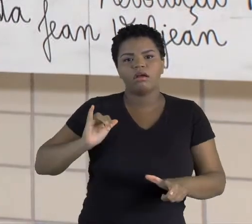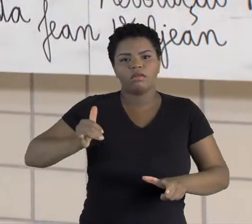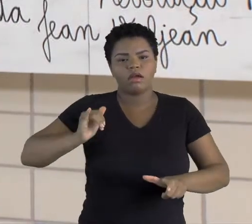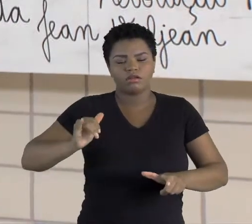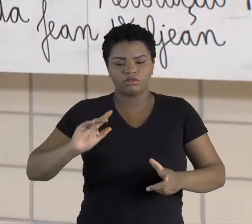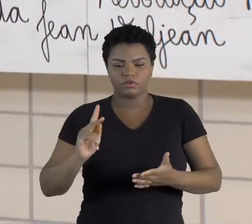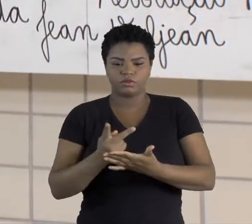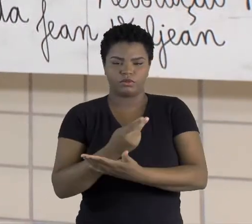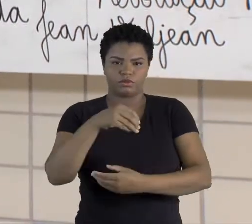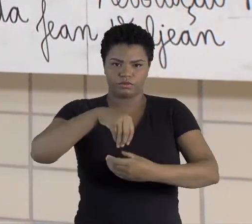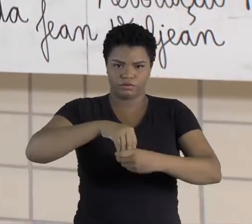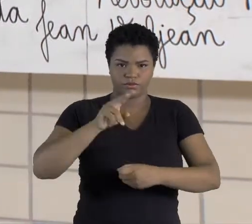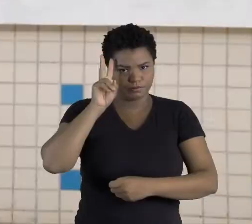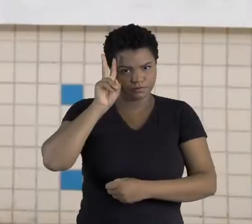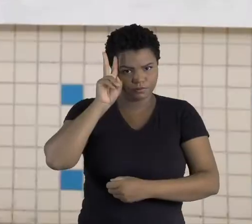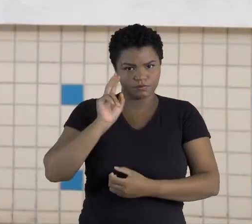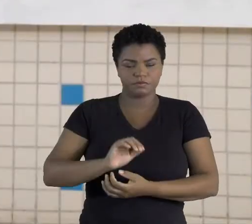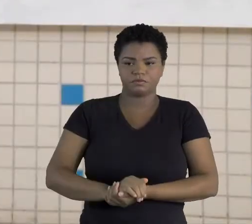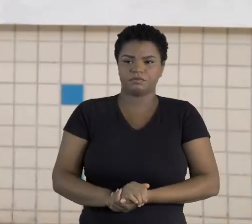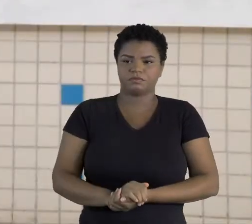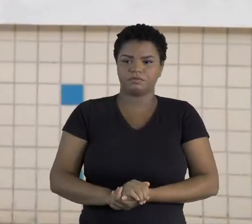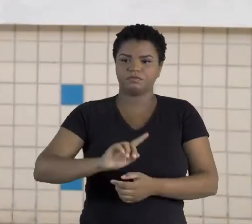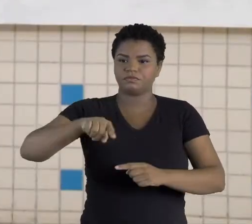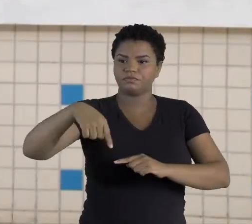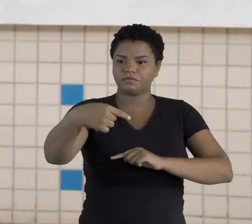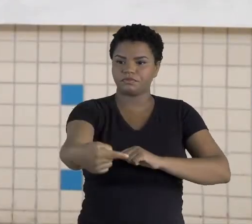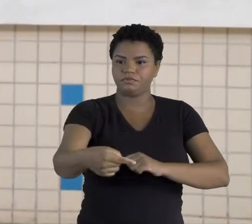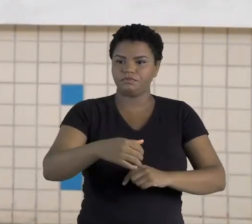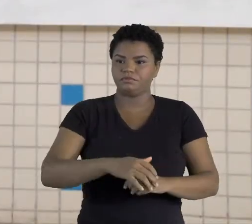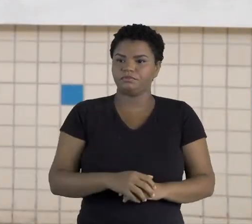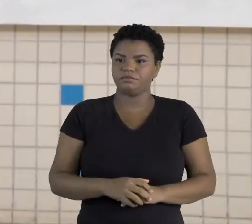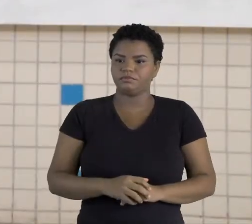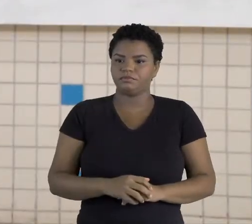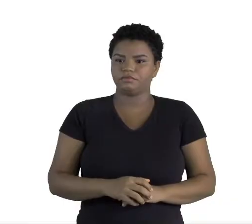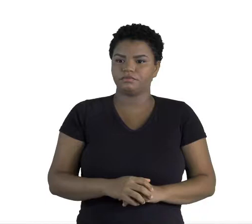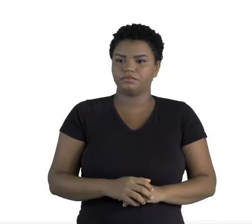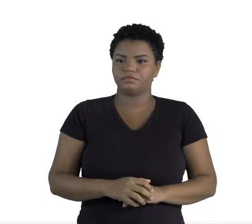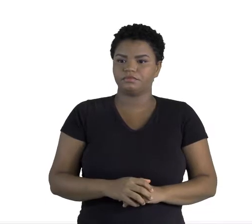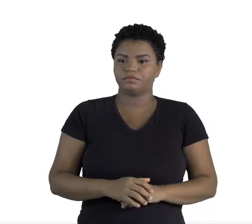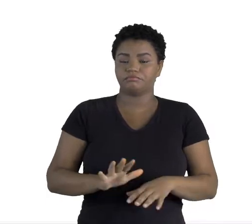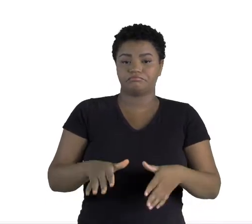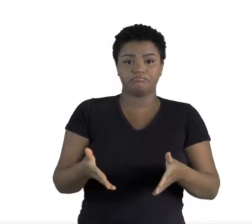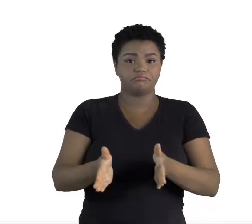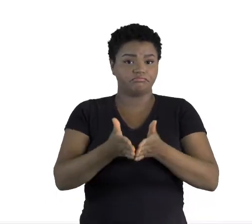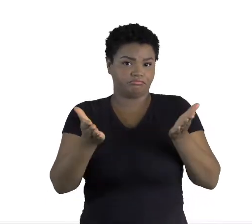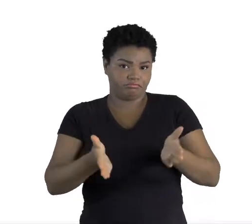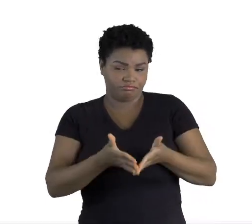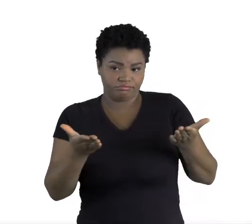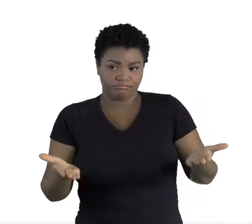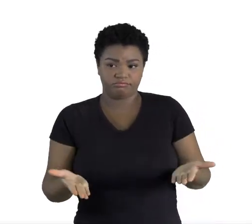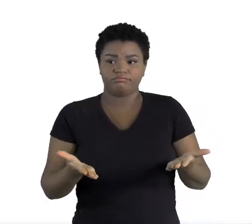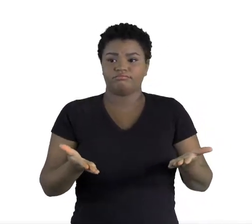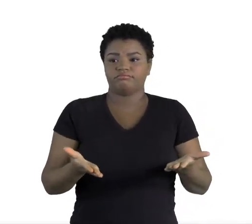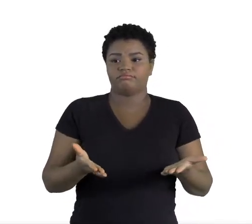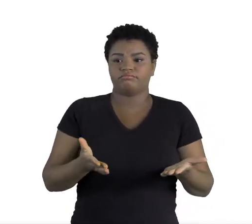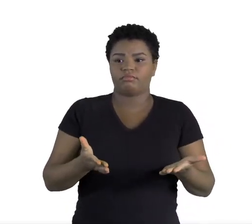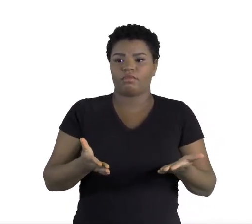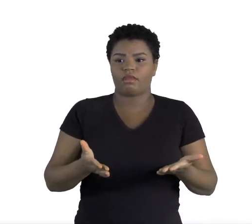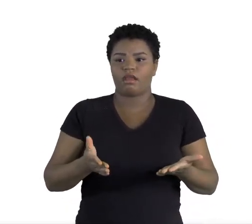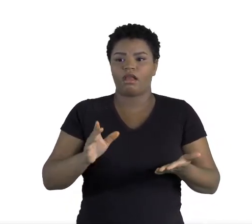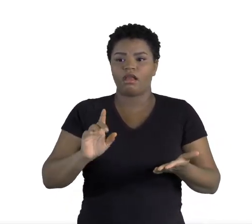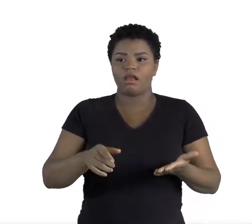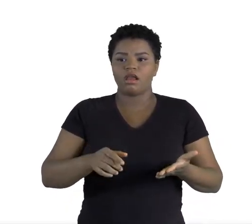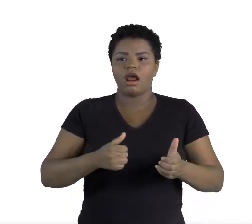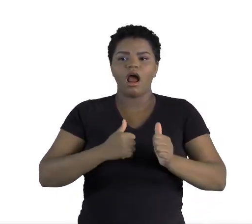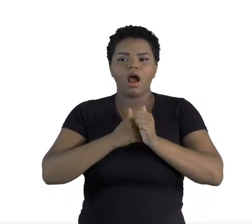acontecer. Olha o próximo. Os Miseráveis segue a linha